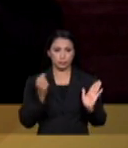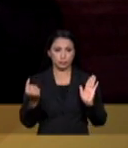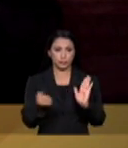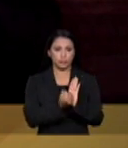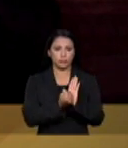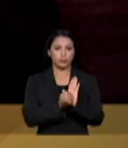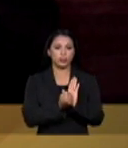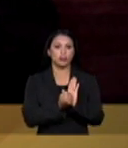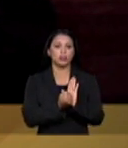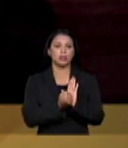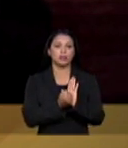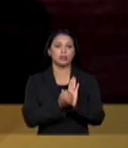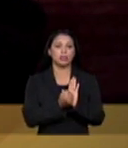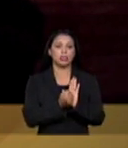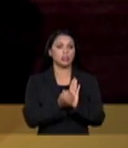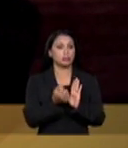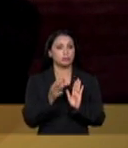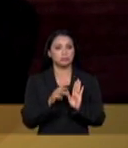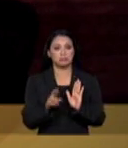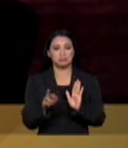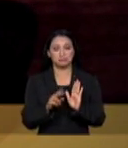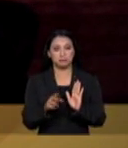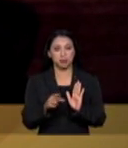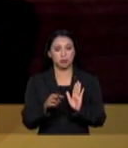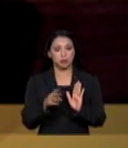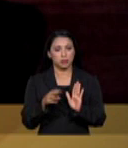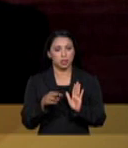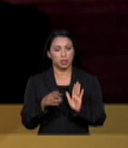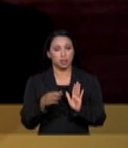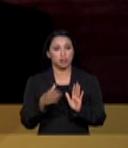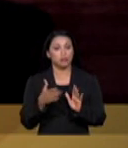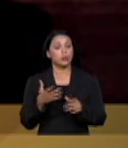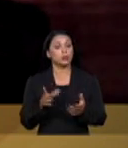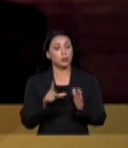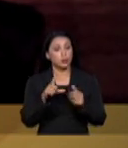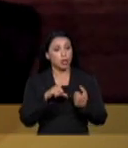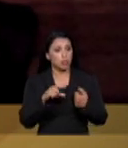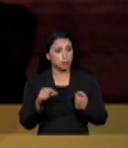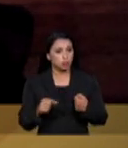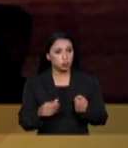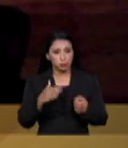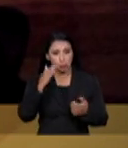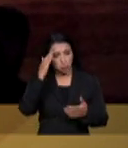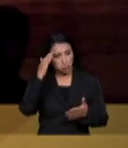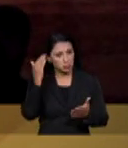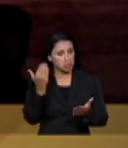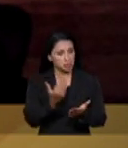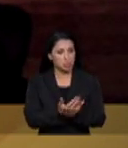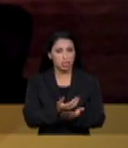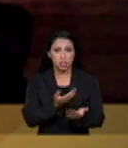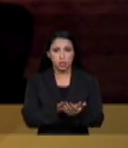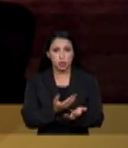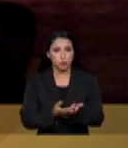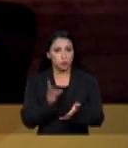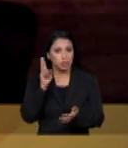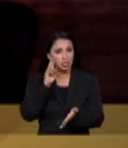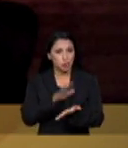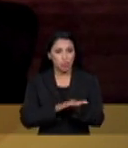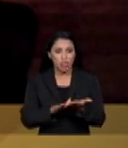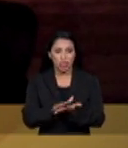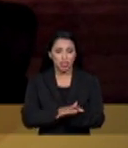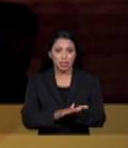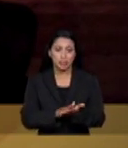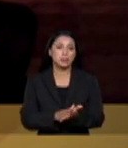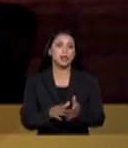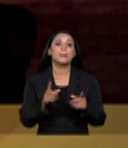em observância estrita do artigo encomendado por exemplo sem laudo antropológico afirmar